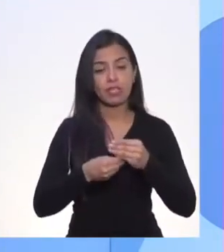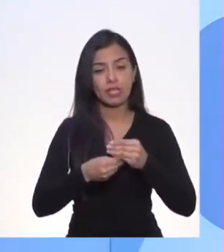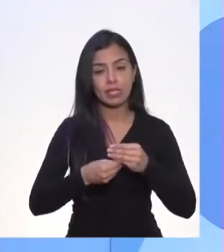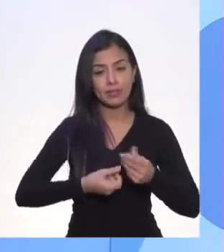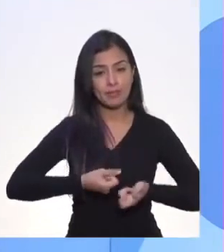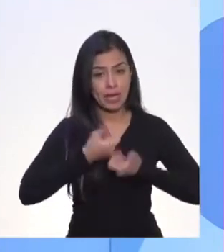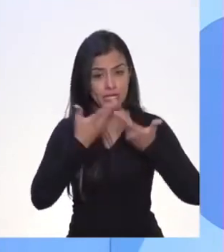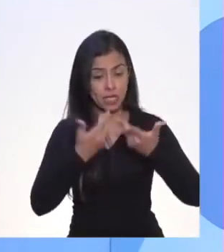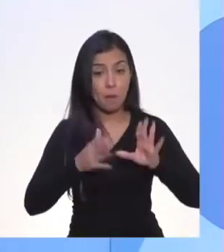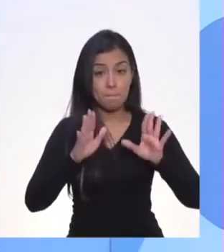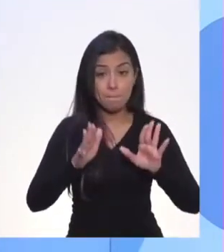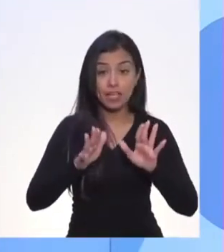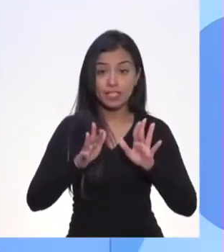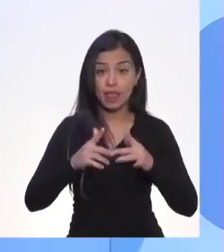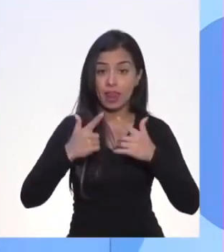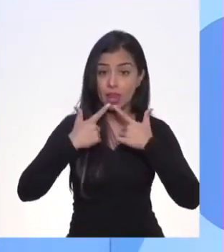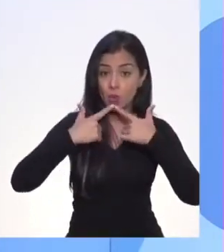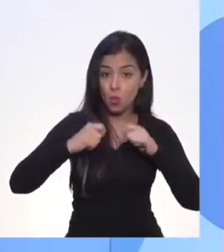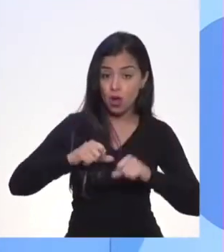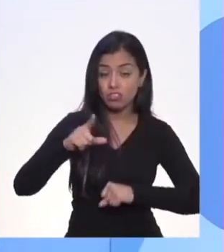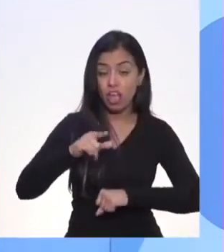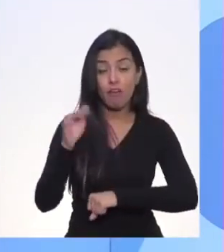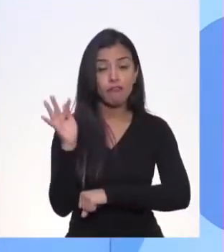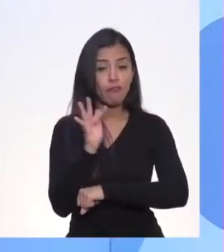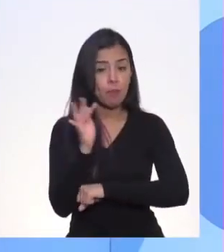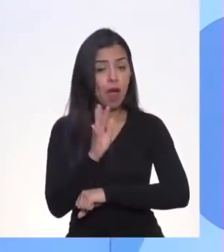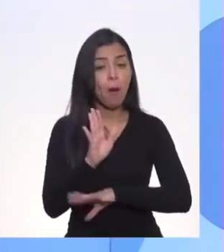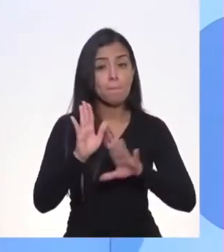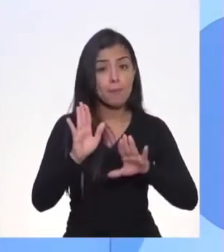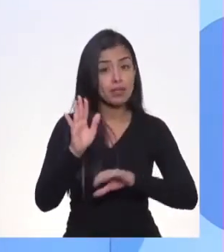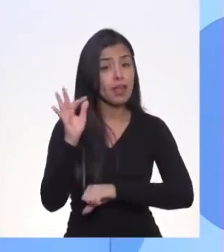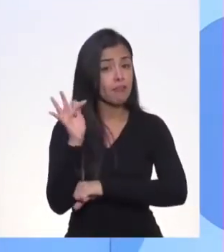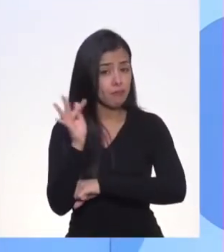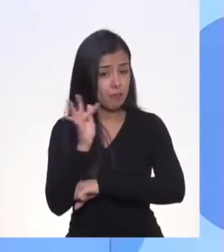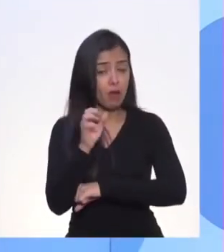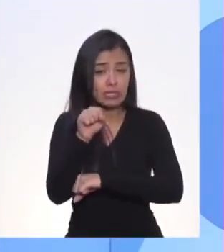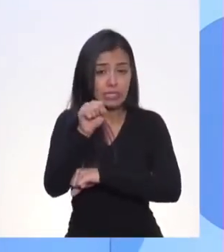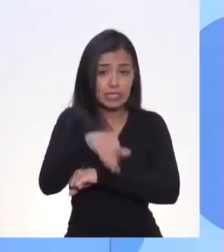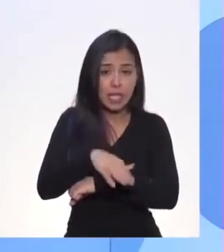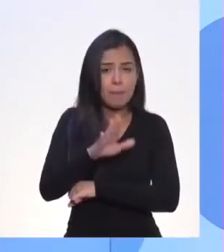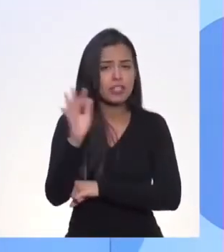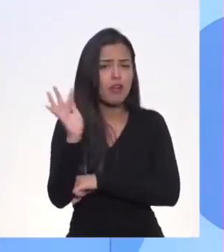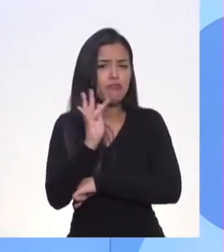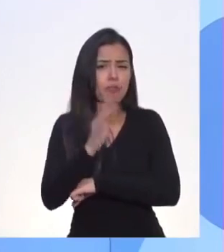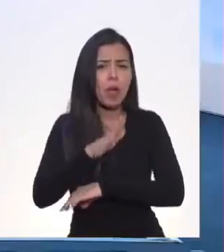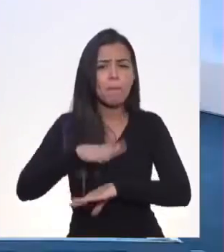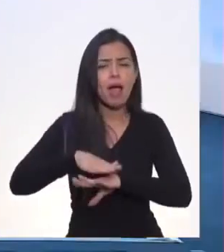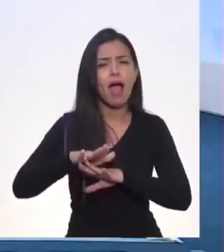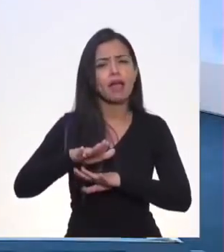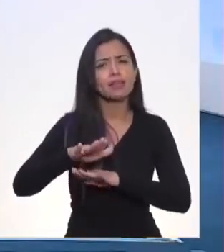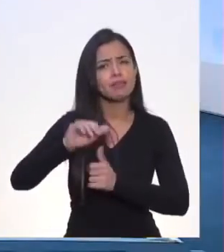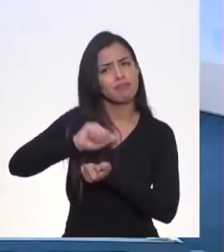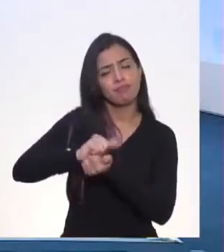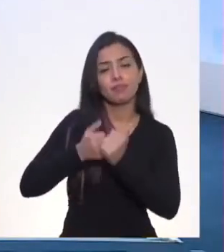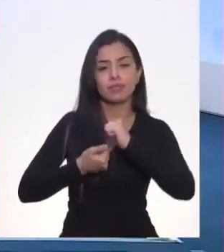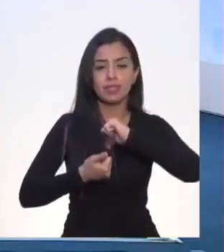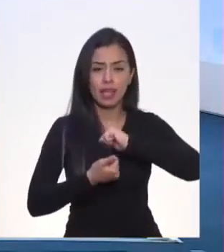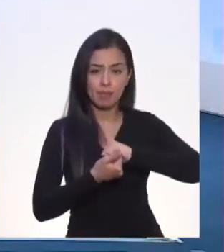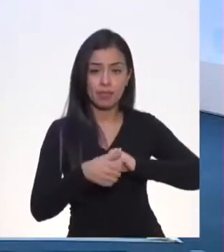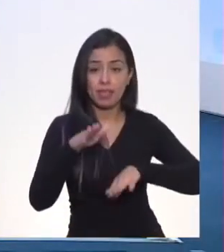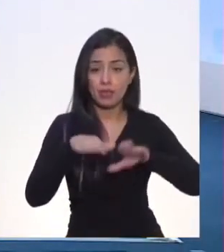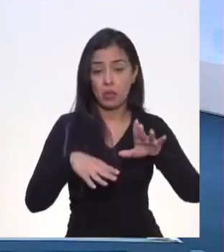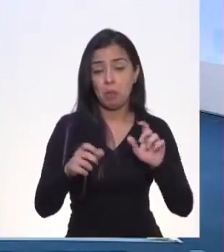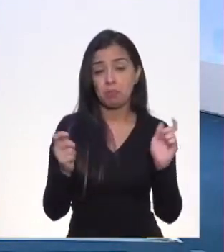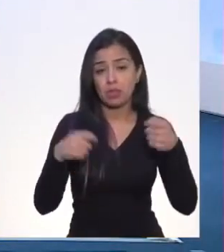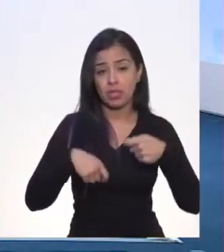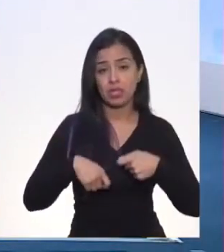colocou, mas a linguagem formal. De certa forma, a linguagem é formal, né? Só que é aquele formal mais improvisado, né? que de vez em quando pode